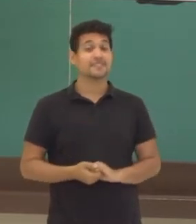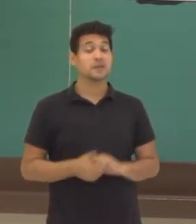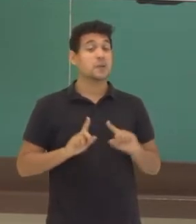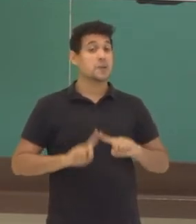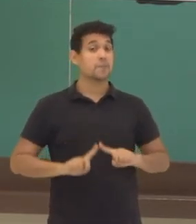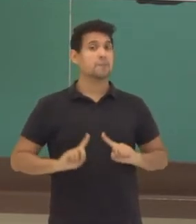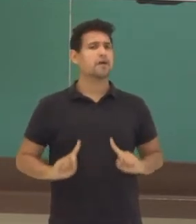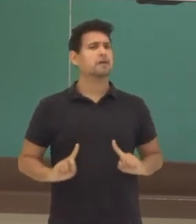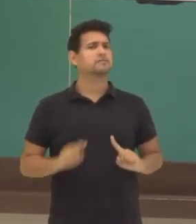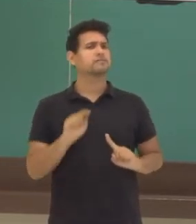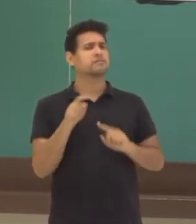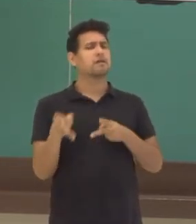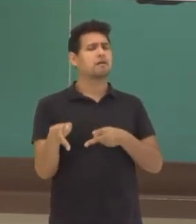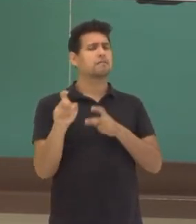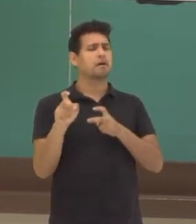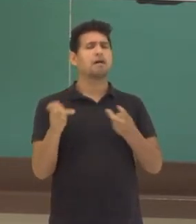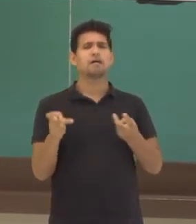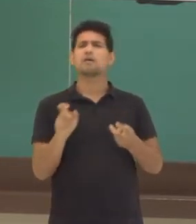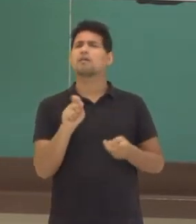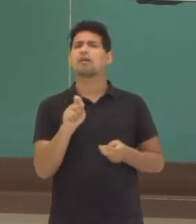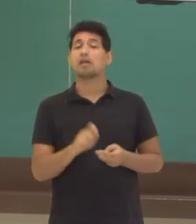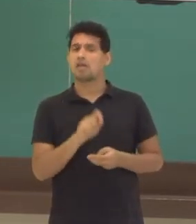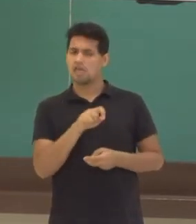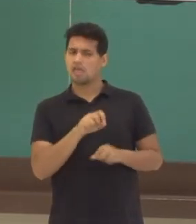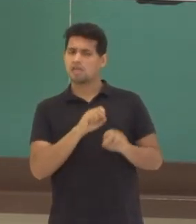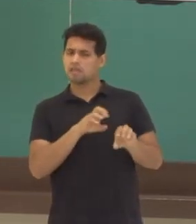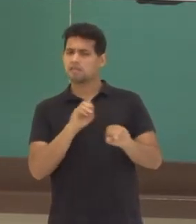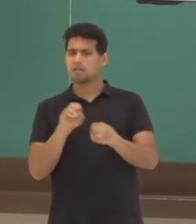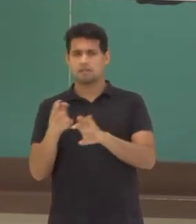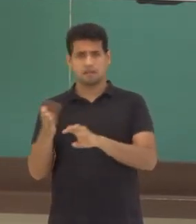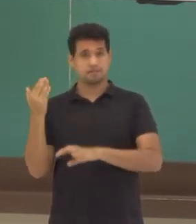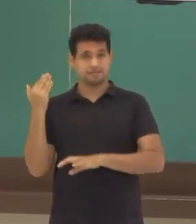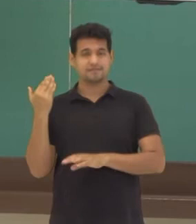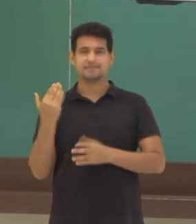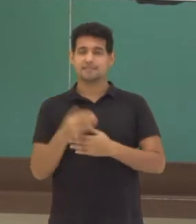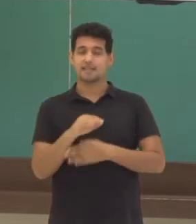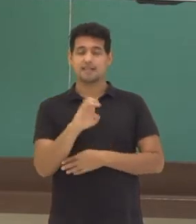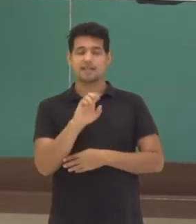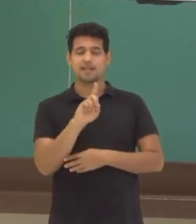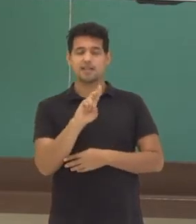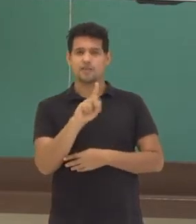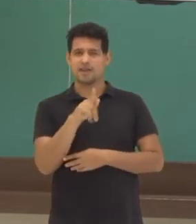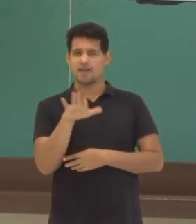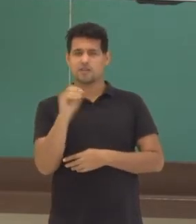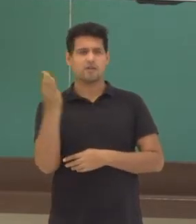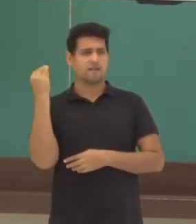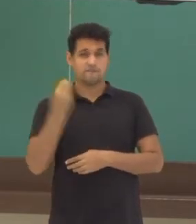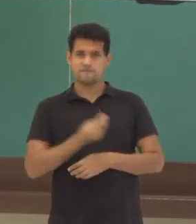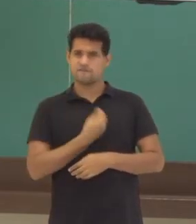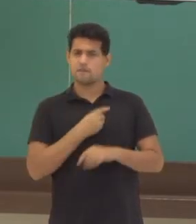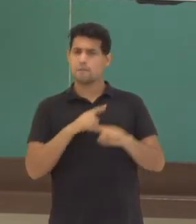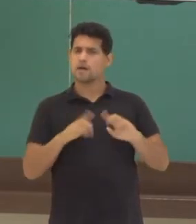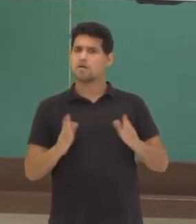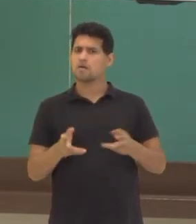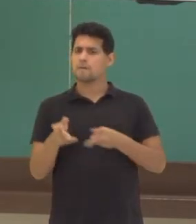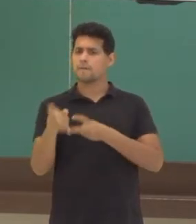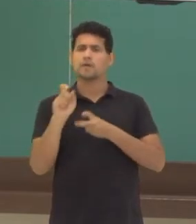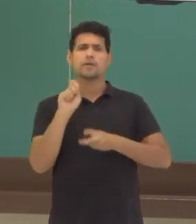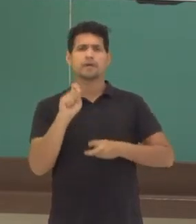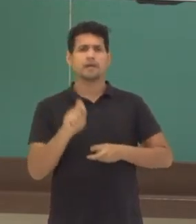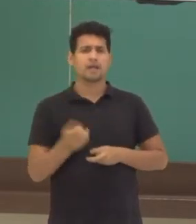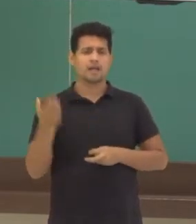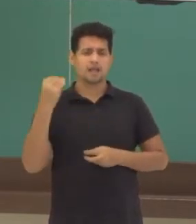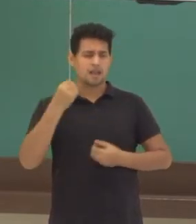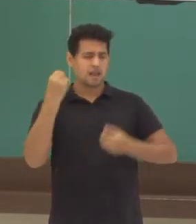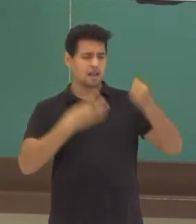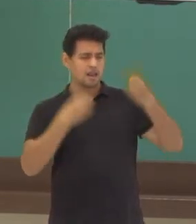Então, percebam, ele é um educador, era um educador, né, enquanto vivo. E veja, ele naquele